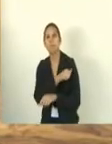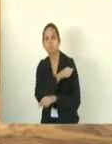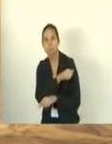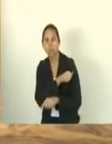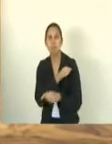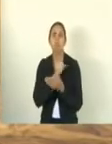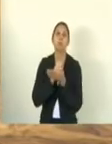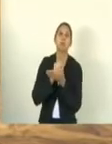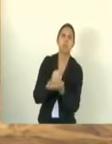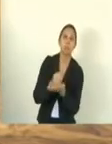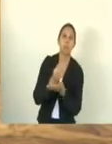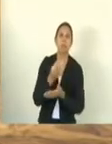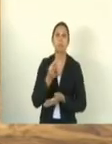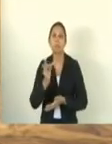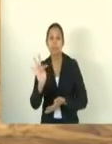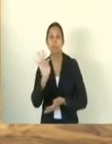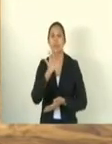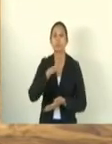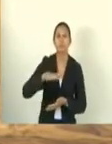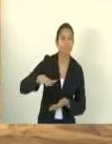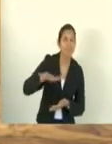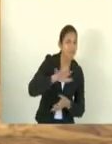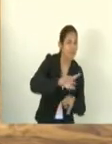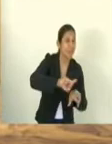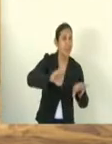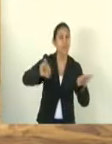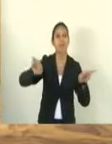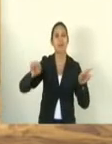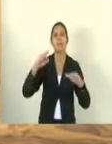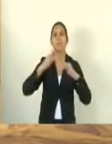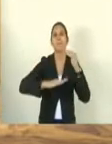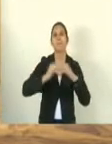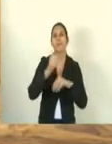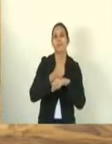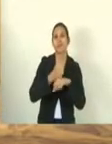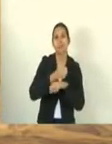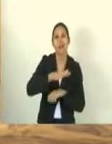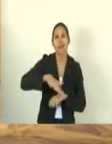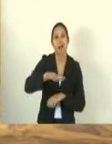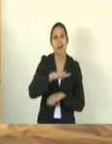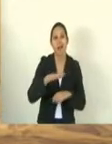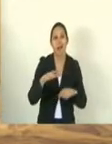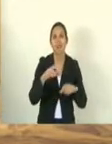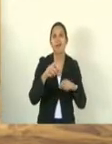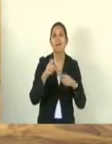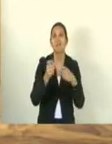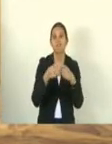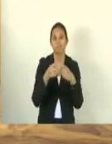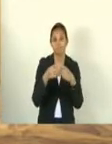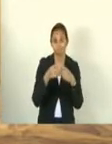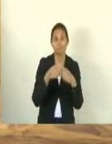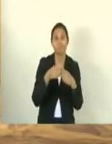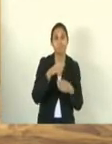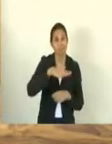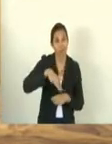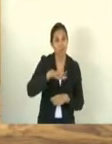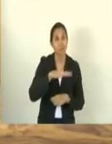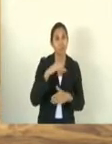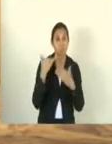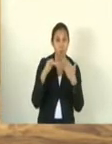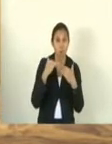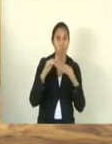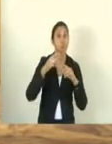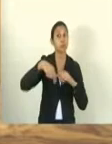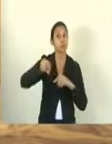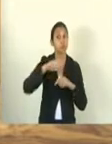enfermagem e todos os profissionais que demandavam aqueles momentos tão ruins das UTIs do nosso Estado. Então é preciso